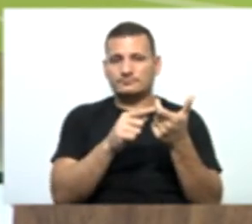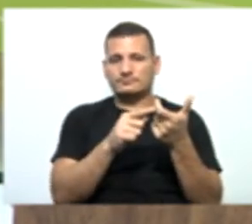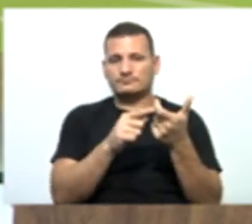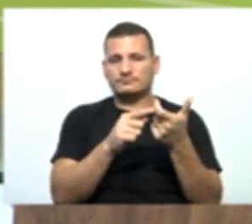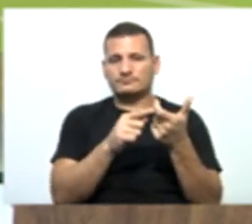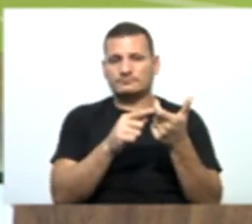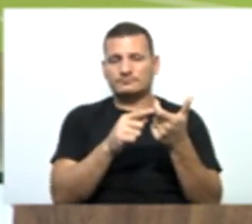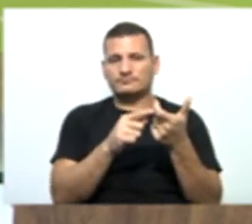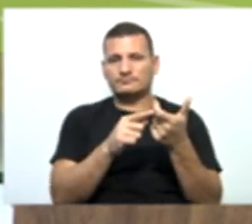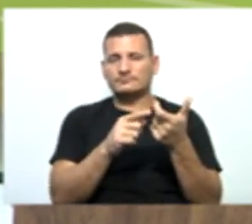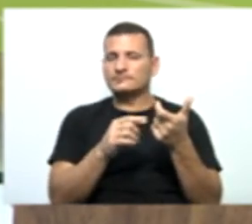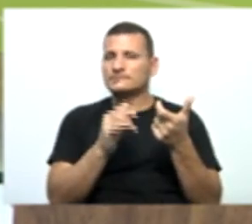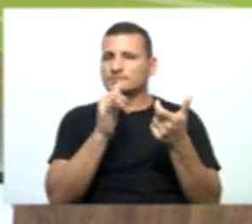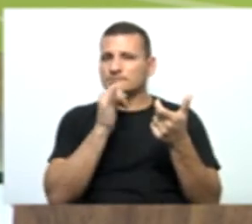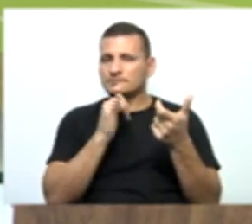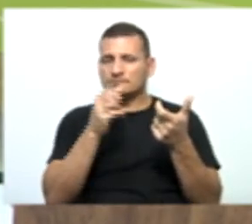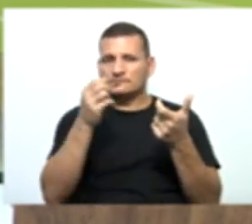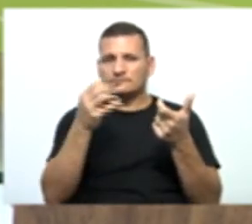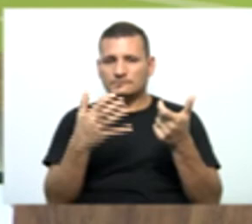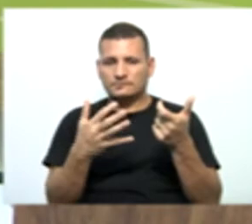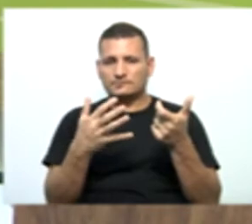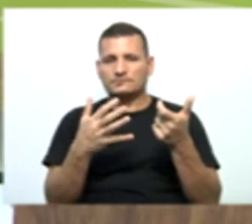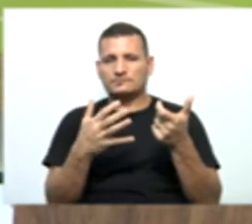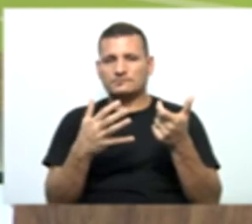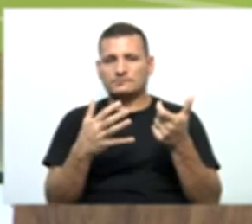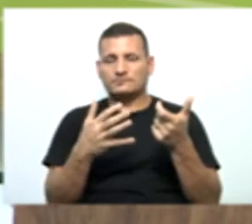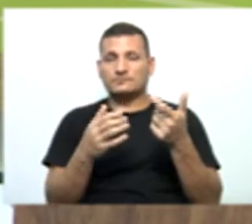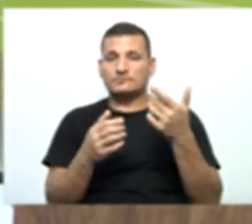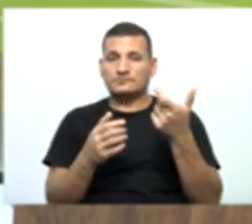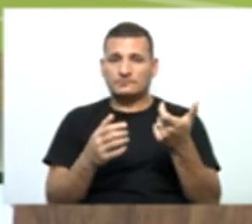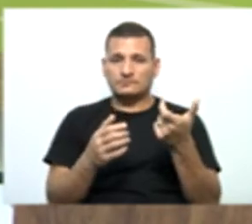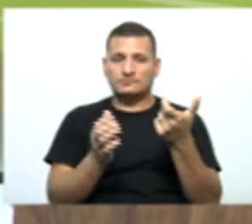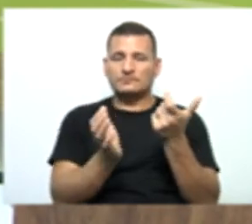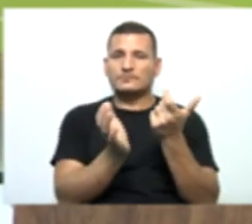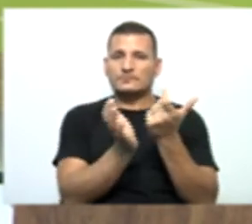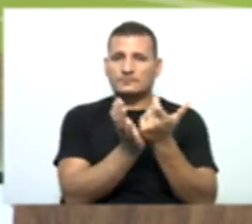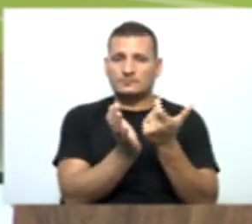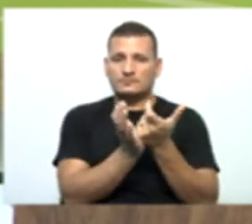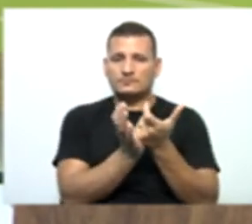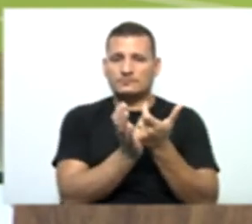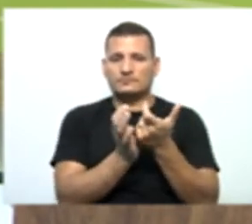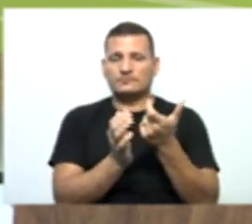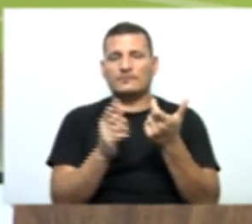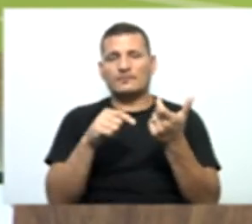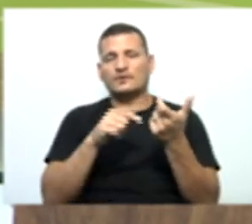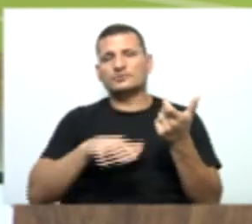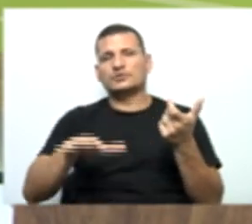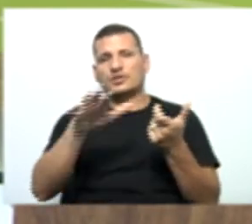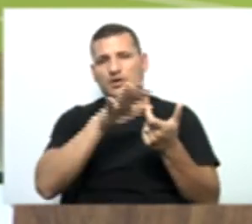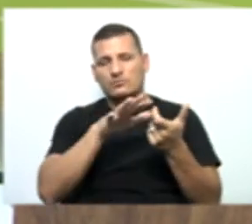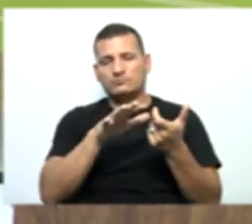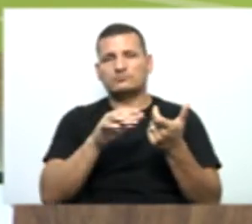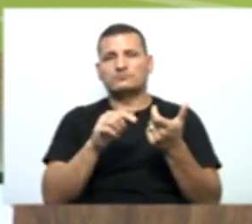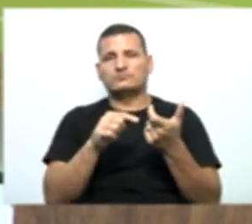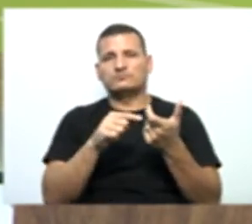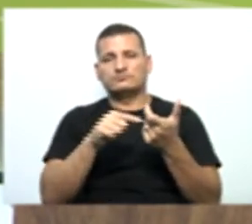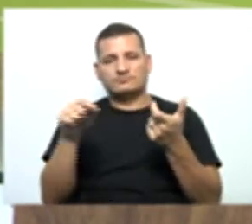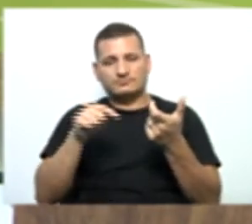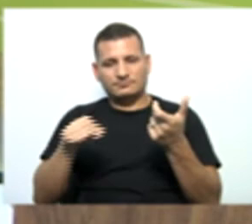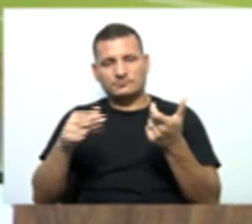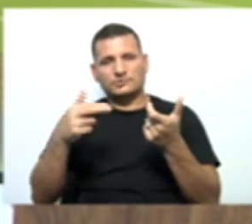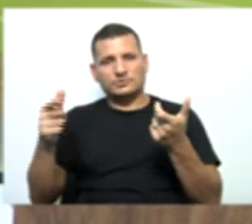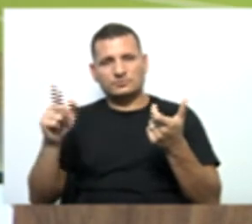para exemplificar aqui, para resumir, a classe, conceito geral, e objeto é a